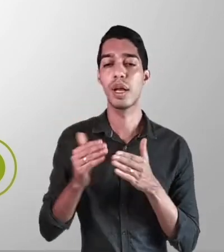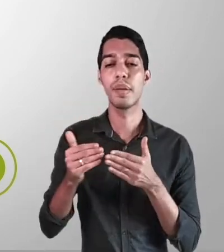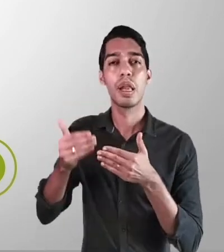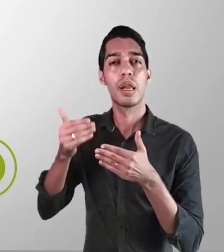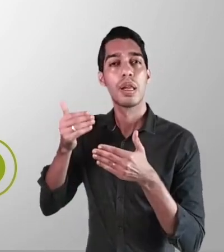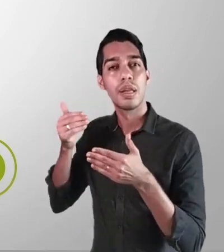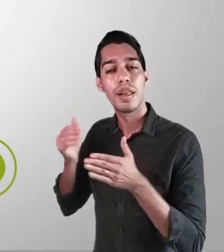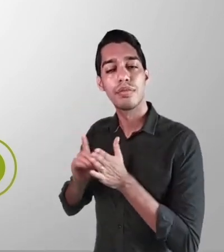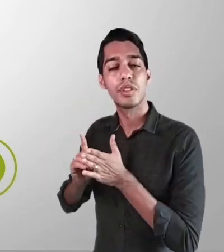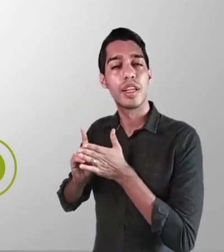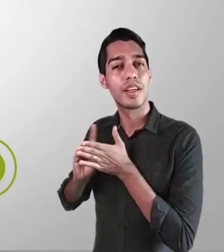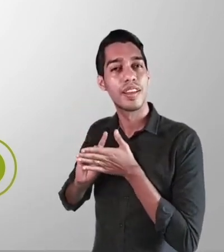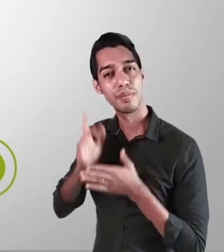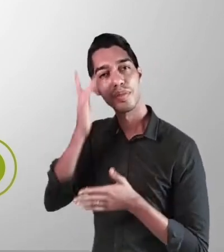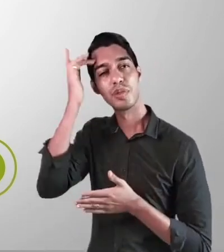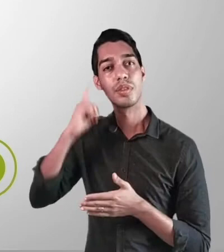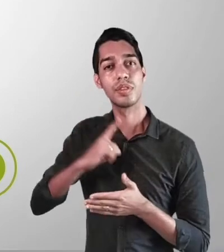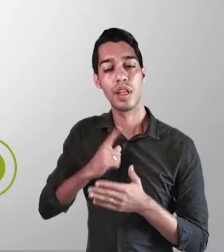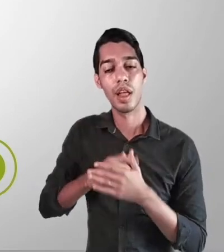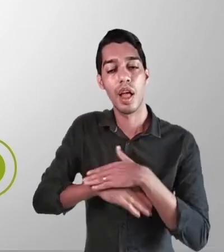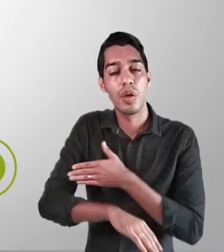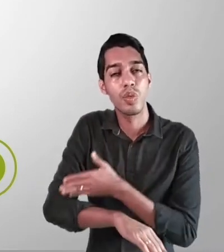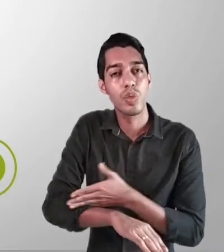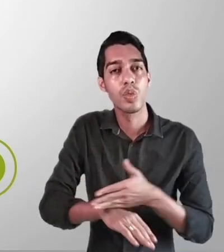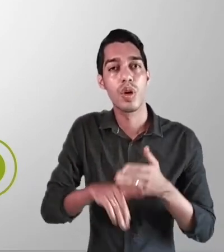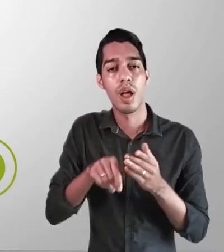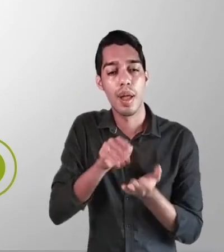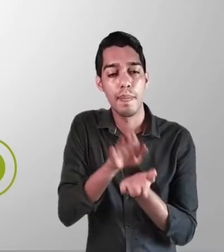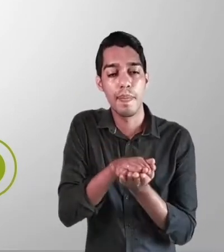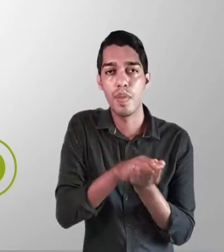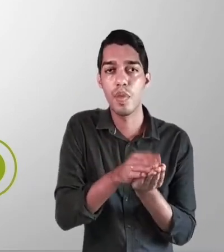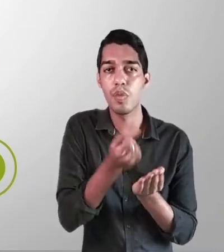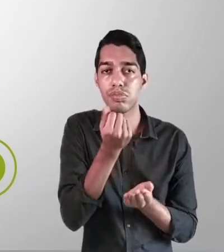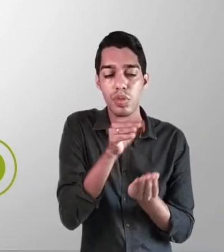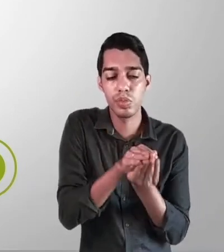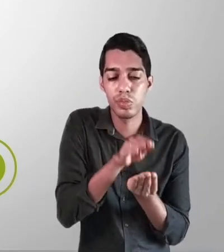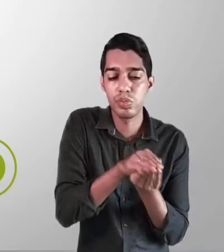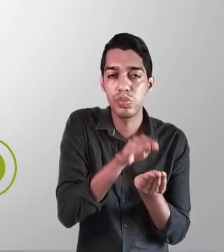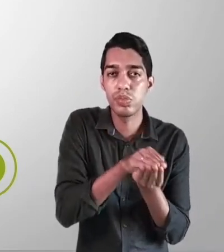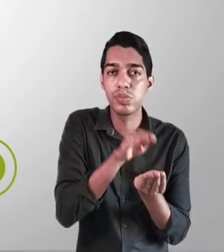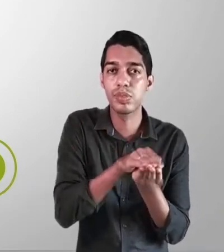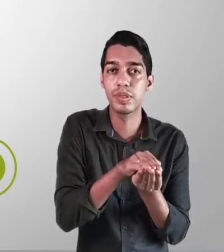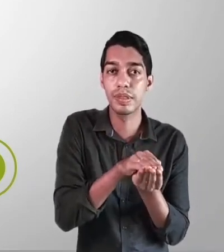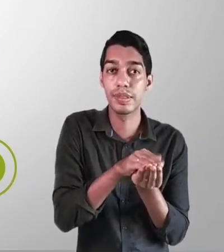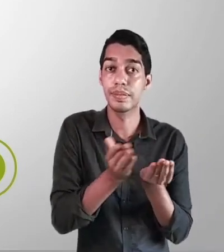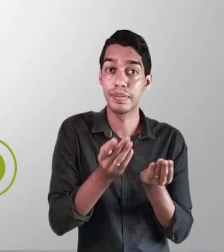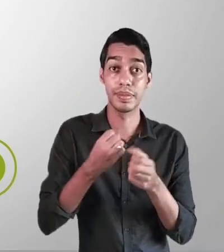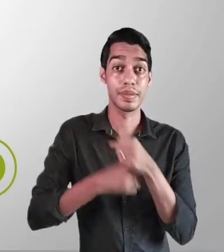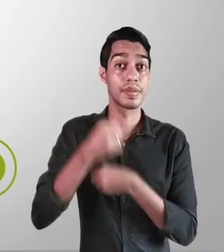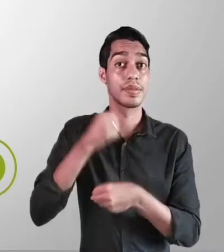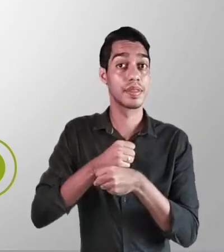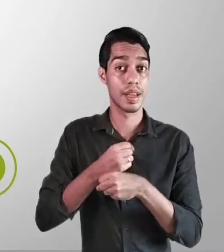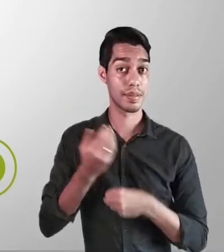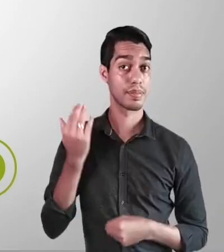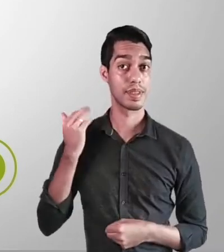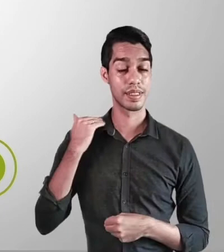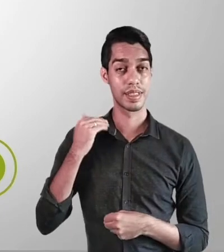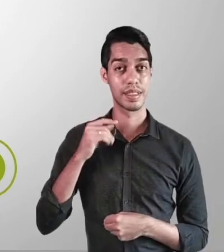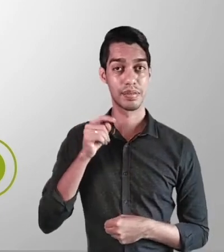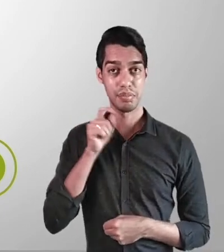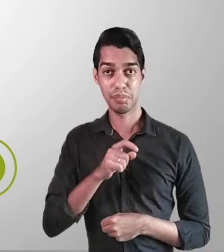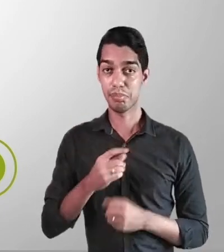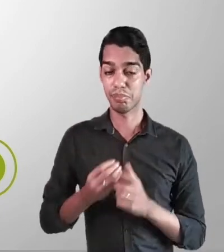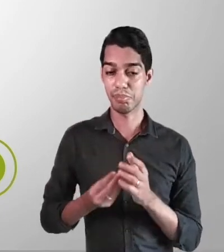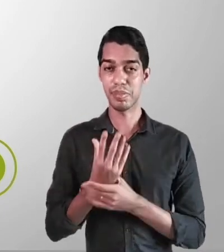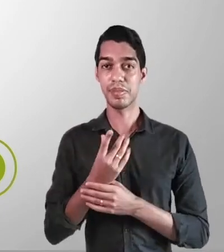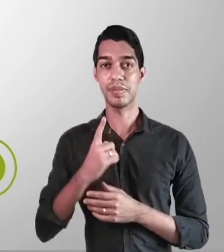pessoas criarem o hábito de poupar. No ano passado, essa iniciativa alcançou mais de 38 milhões de